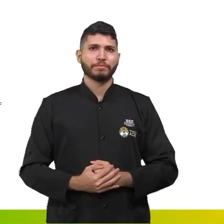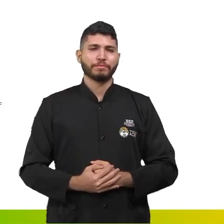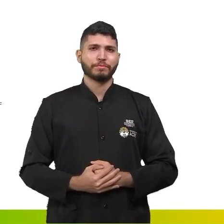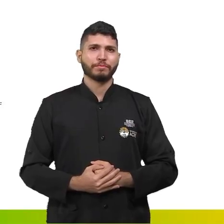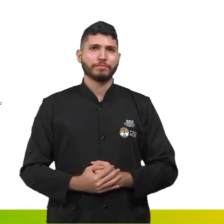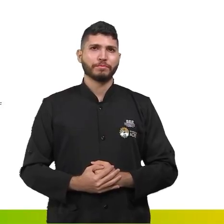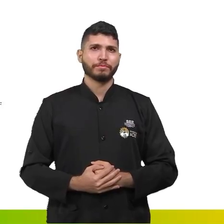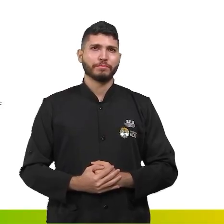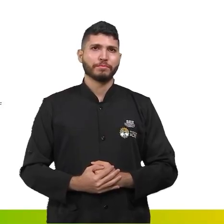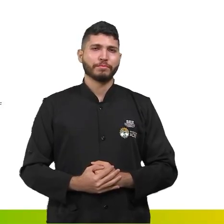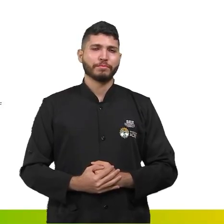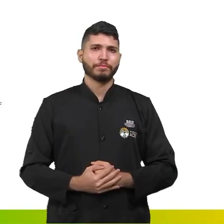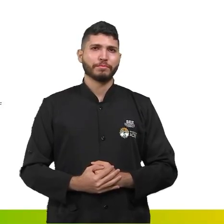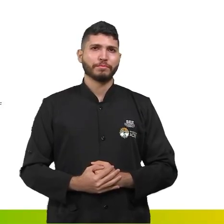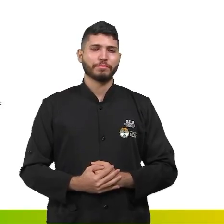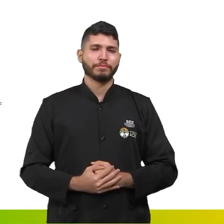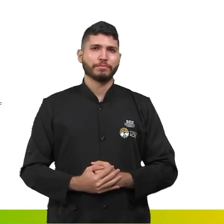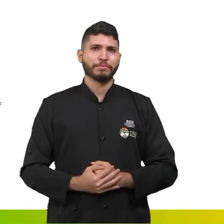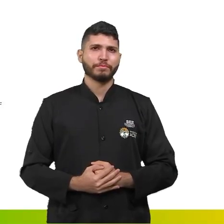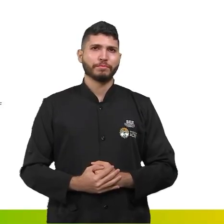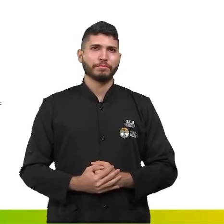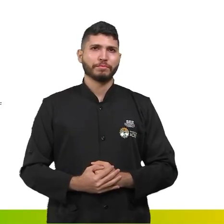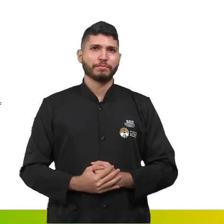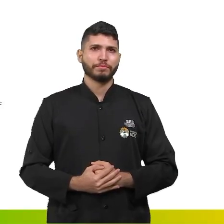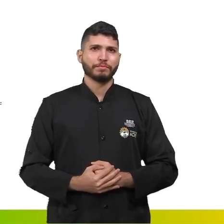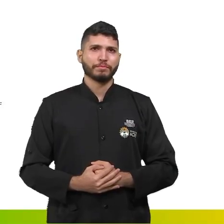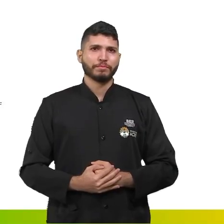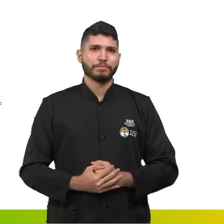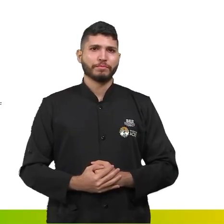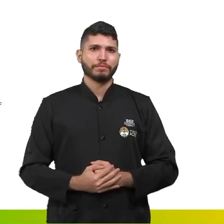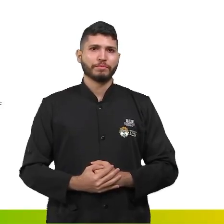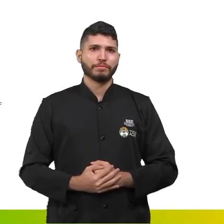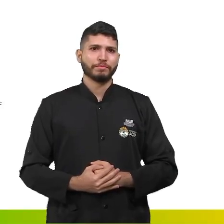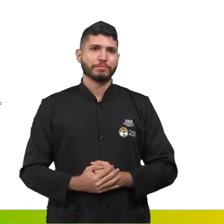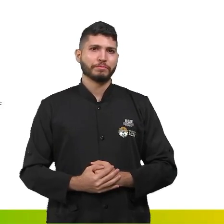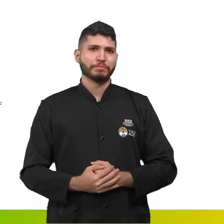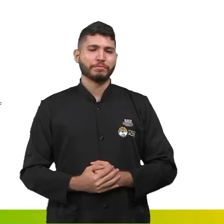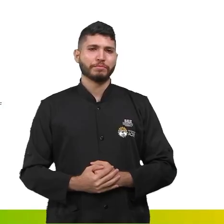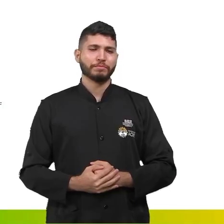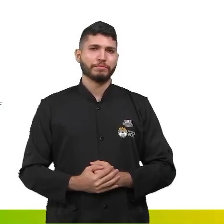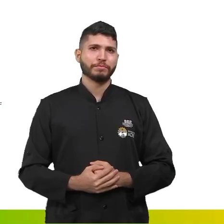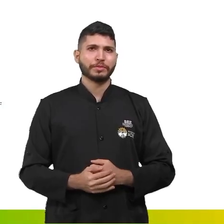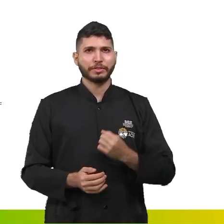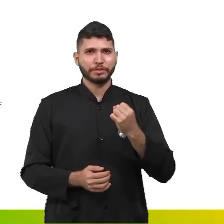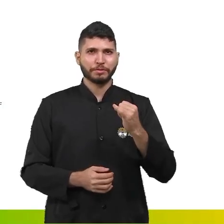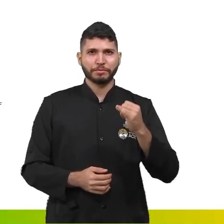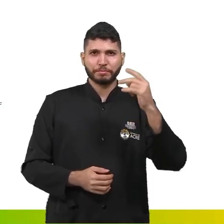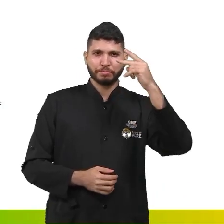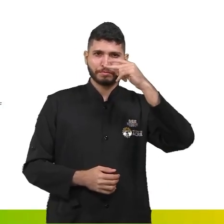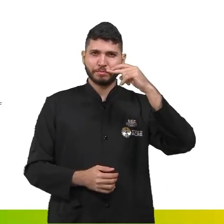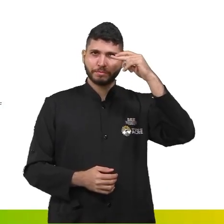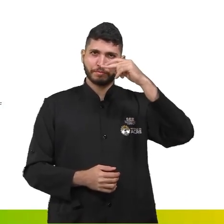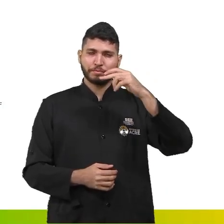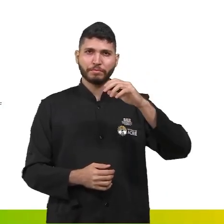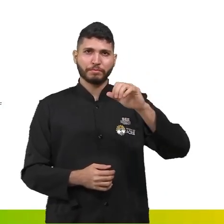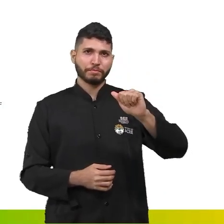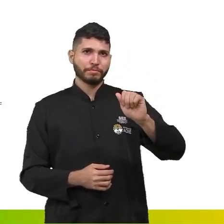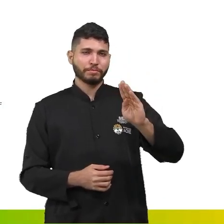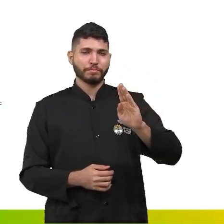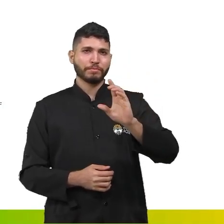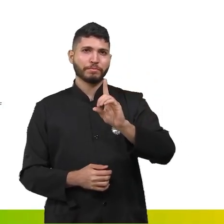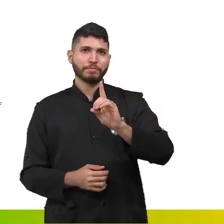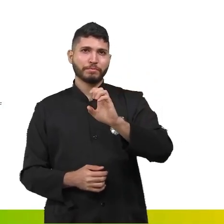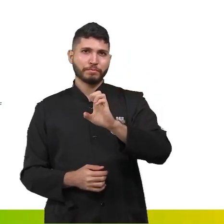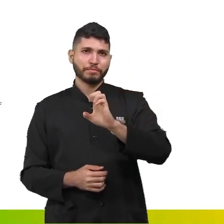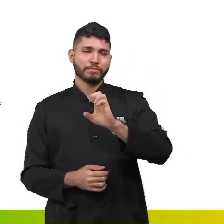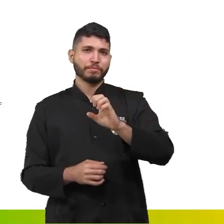fazer a transposição, transportar de um para o outro, veríamos que o lado AB e o lado DE